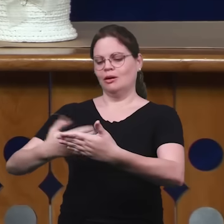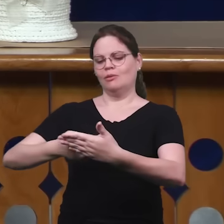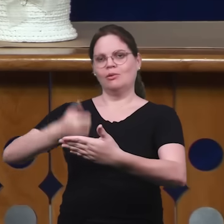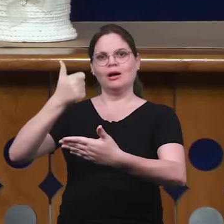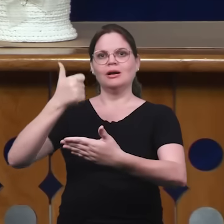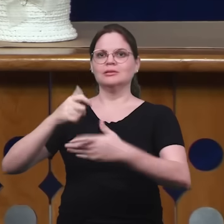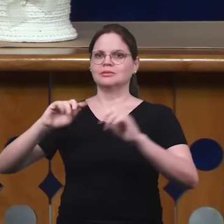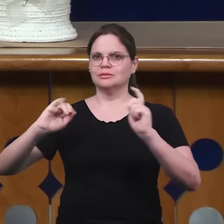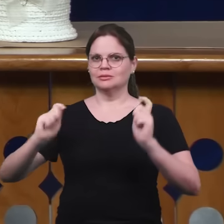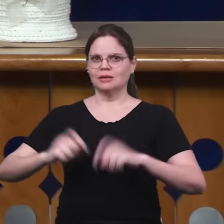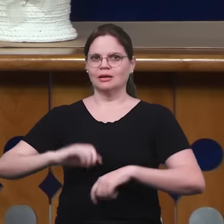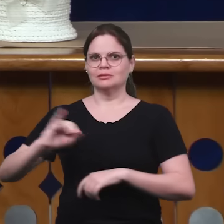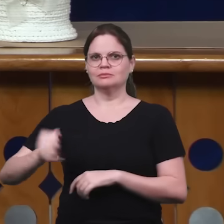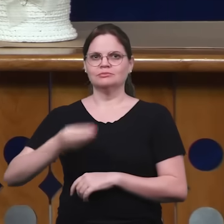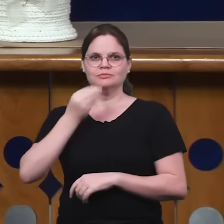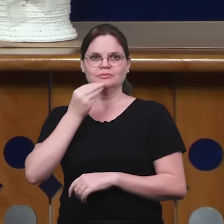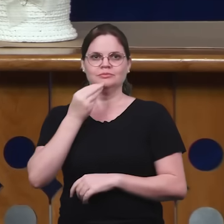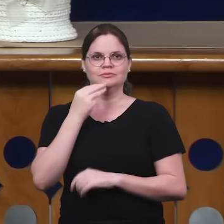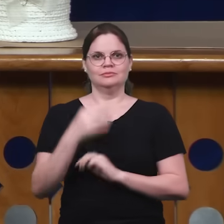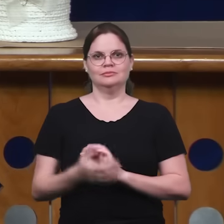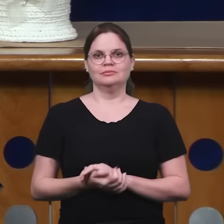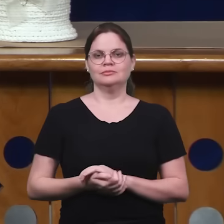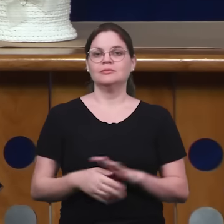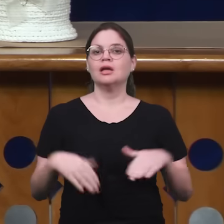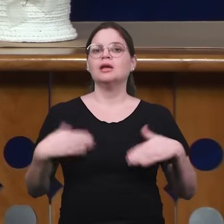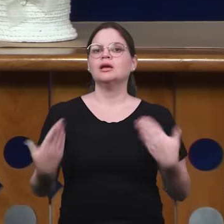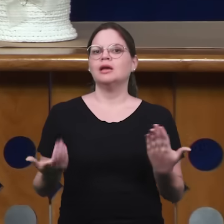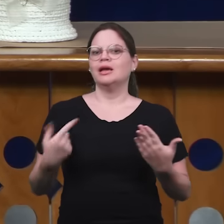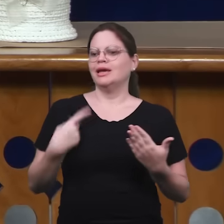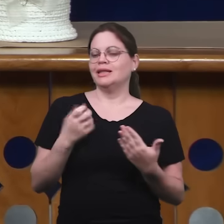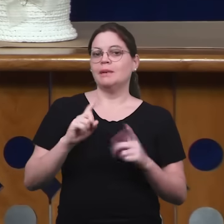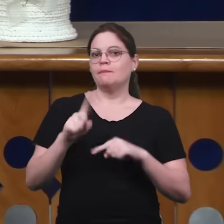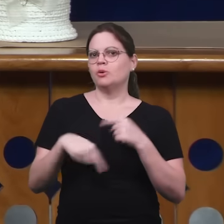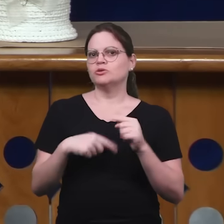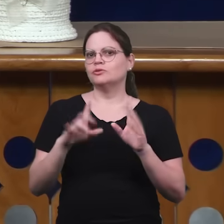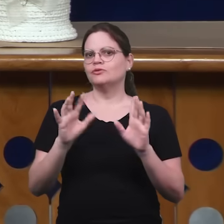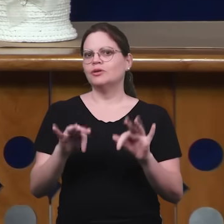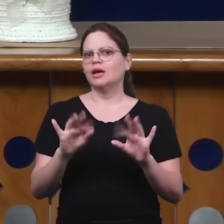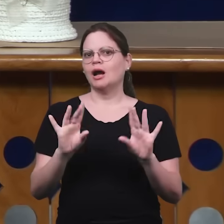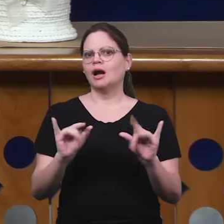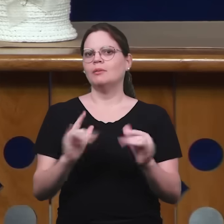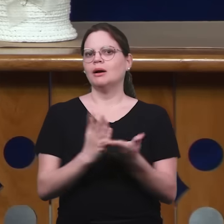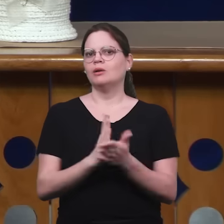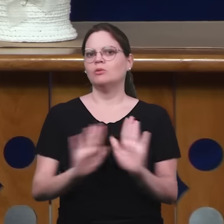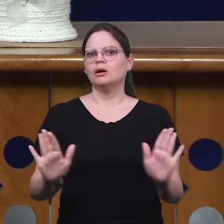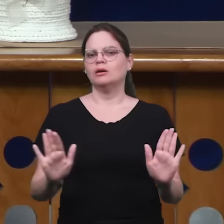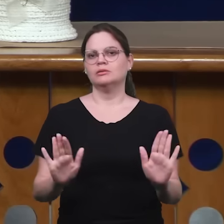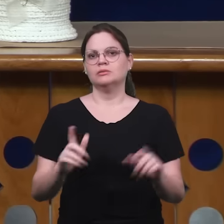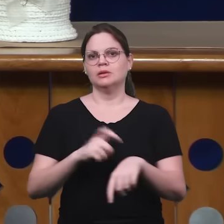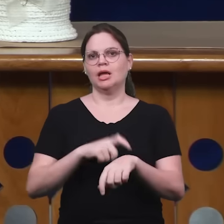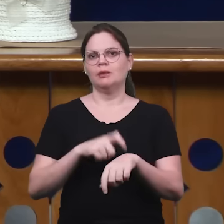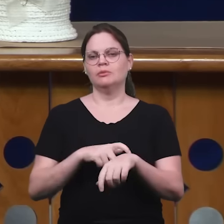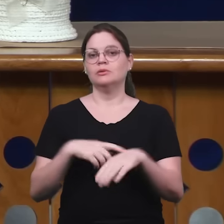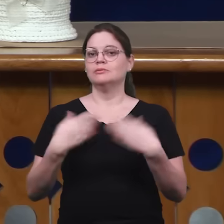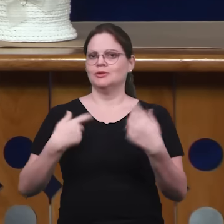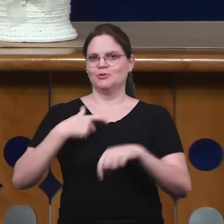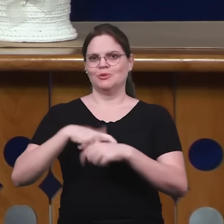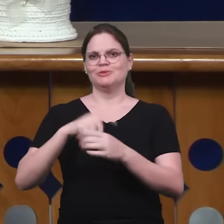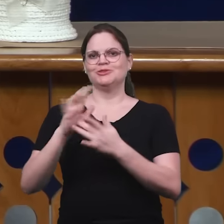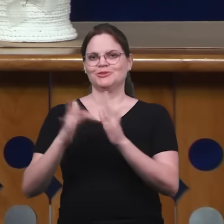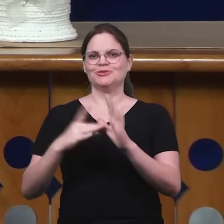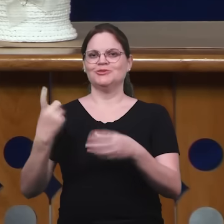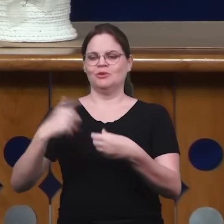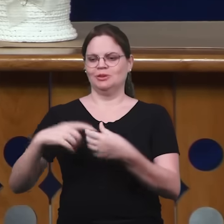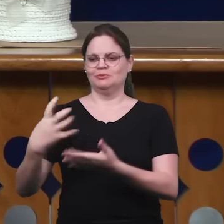pode achar. E quando isso não vai acontecer mais, pastor? Quando Jesus vir arrebatar a igreja. porque diz a Bíblia que